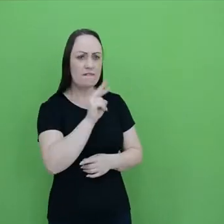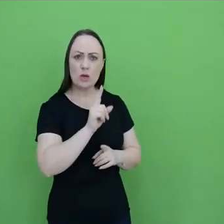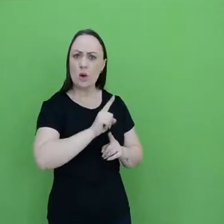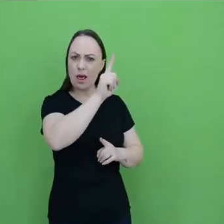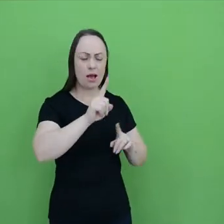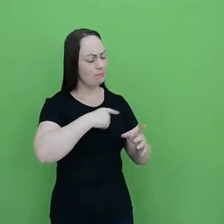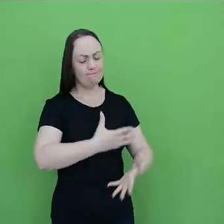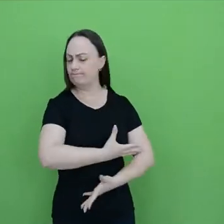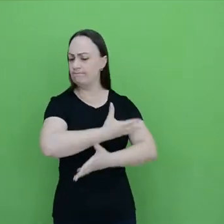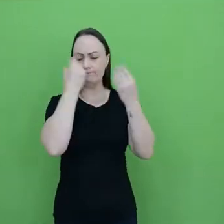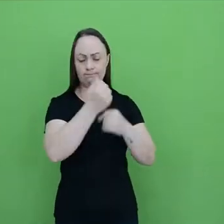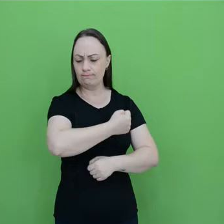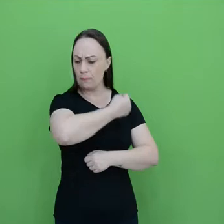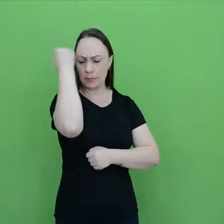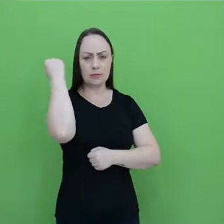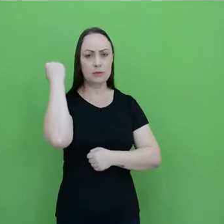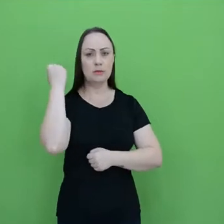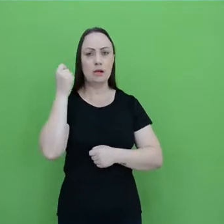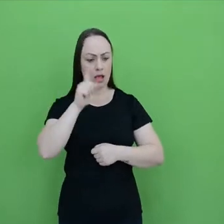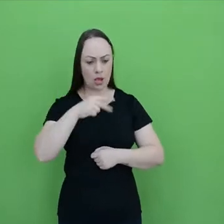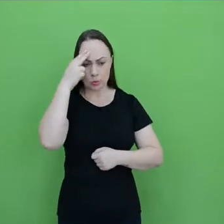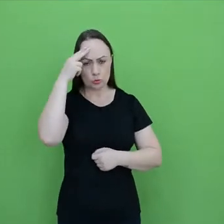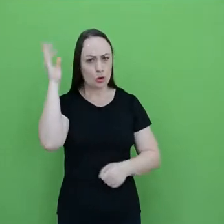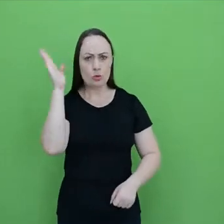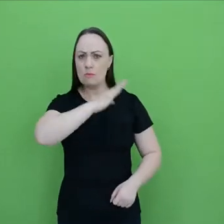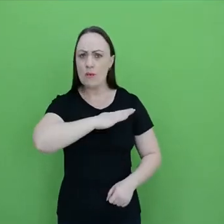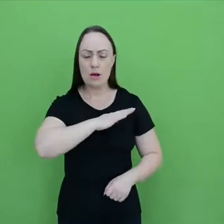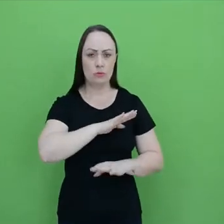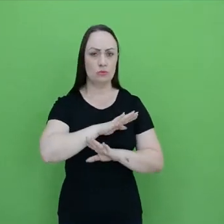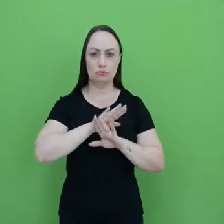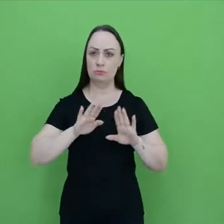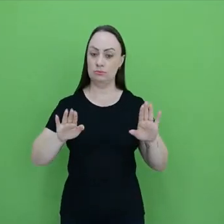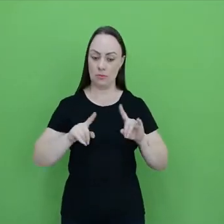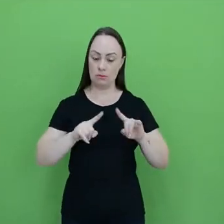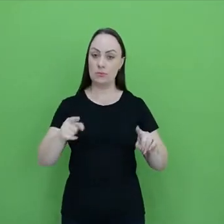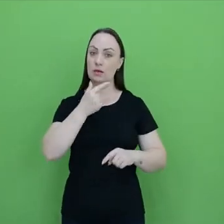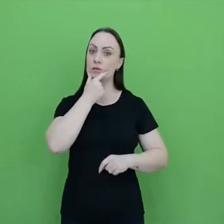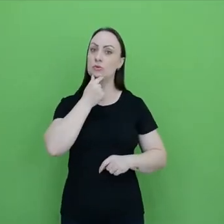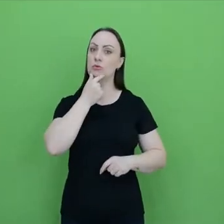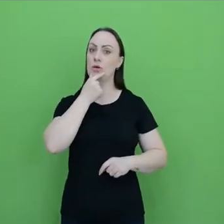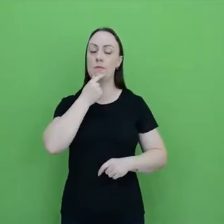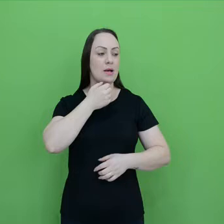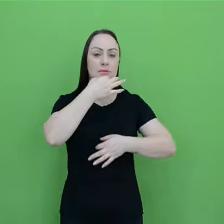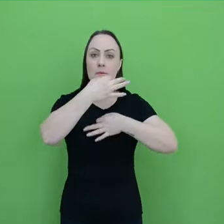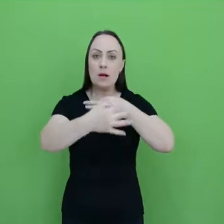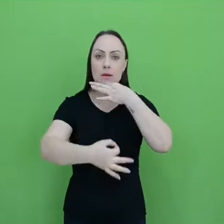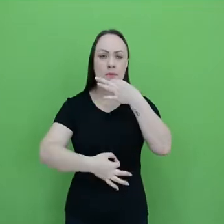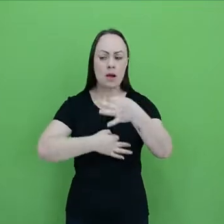visto lá em cima, como se fosse um sonho mau. Mas o rapaz